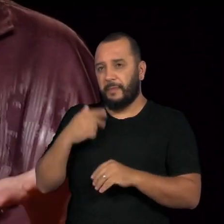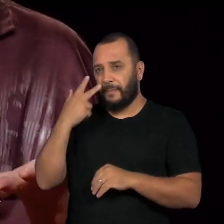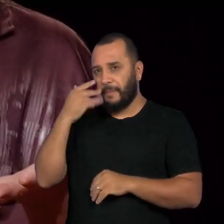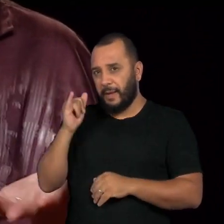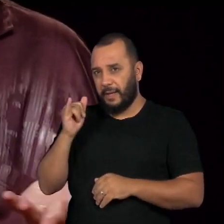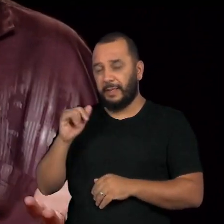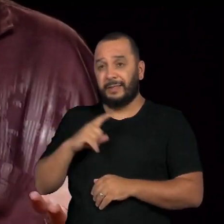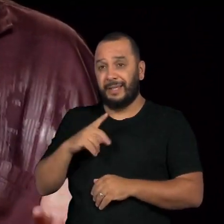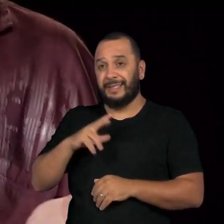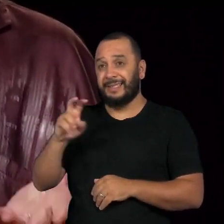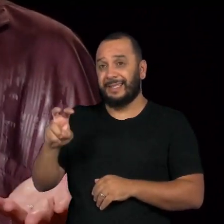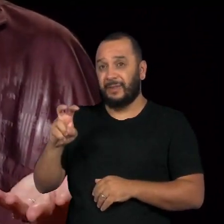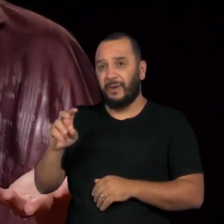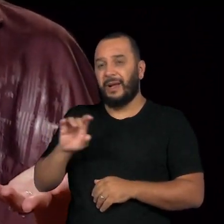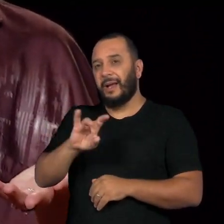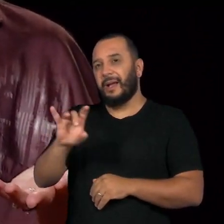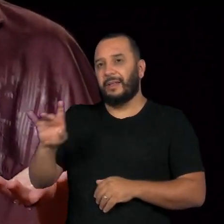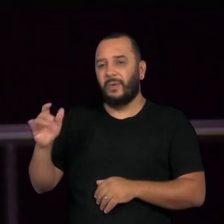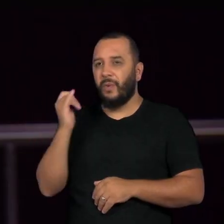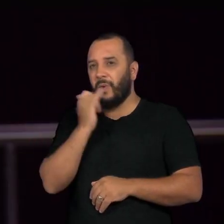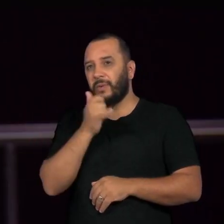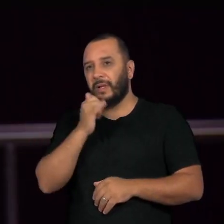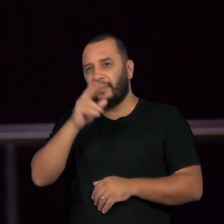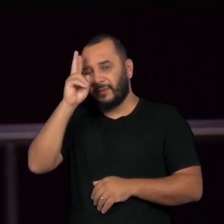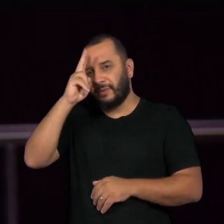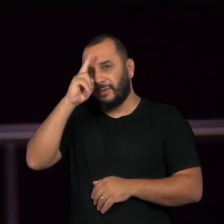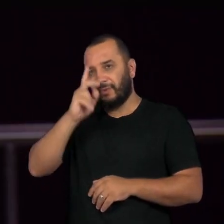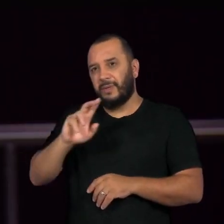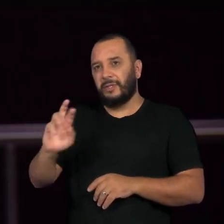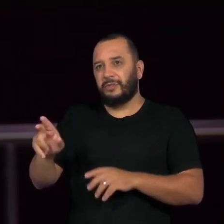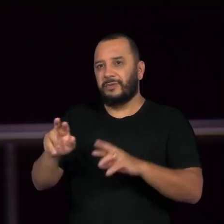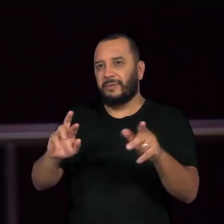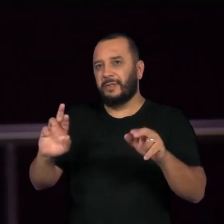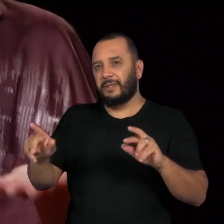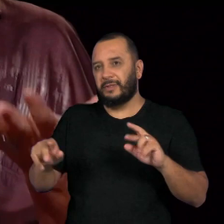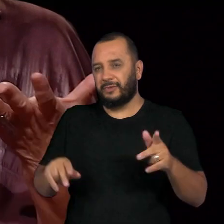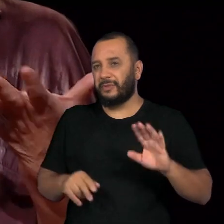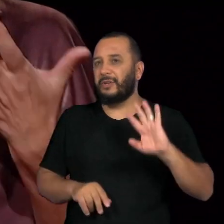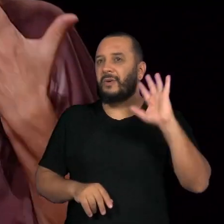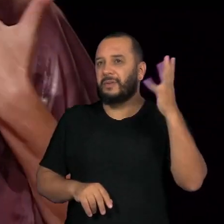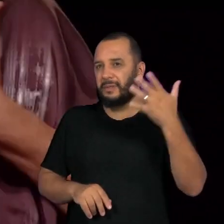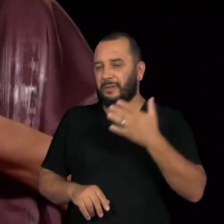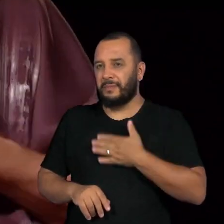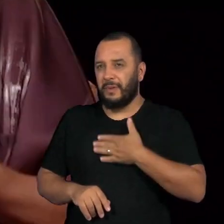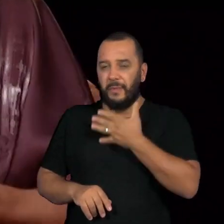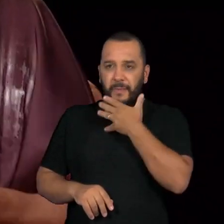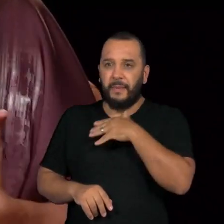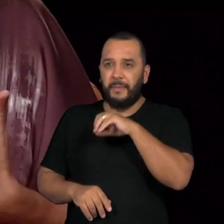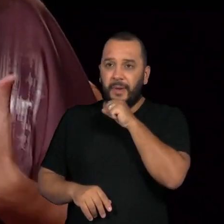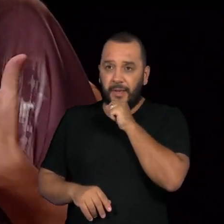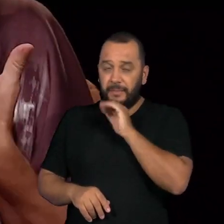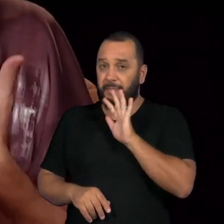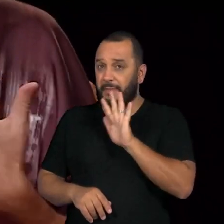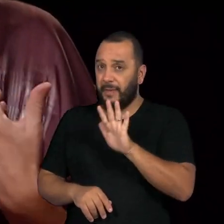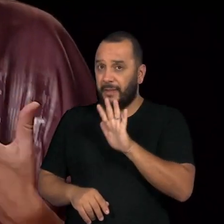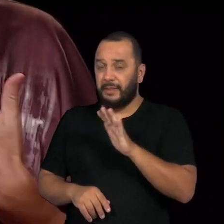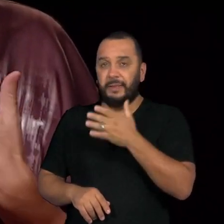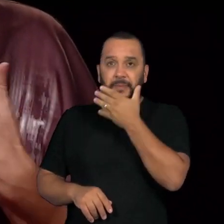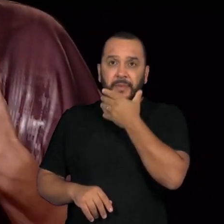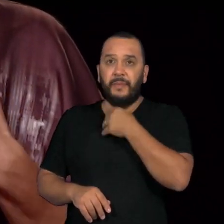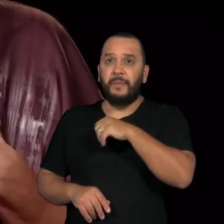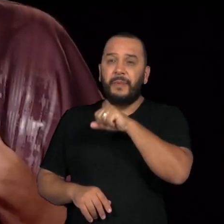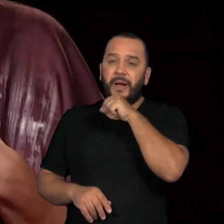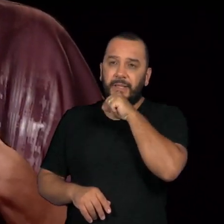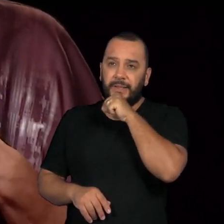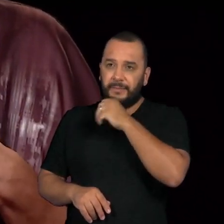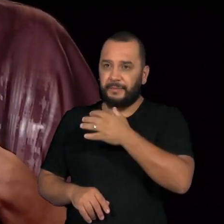eram 5, contavam uma história diferente sobre o que tinha acontecido com meu pai. E acontece que o meu pai era uma